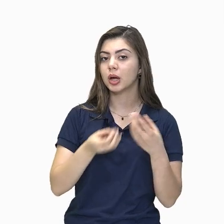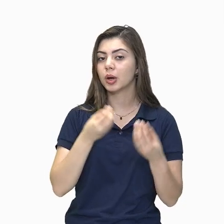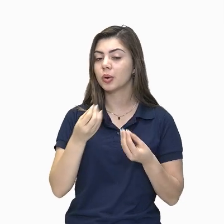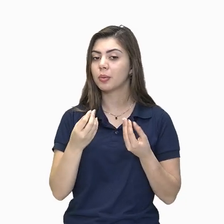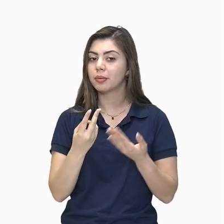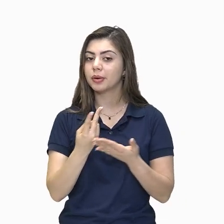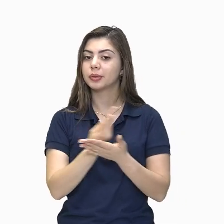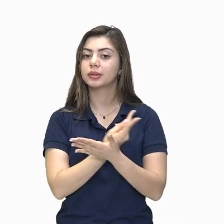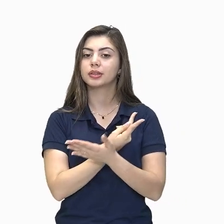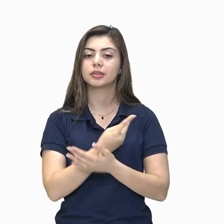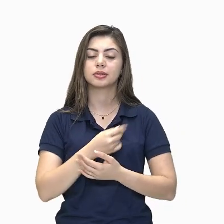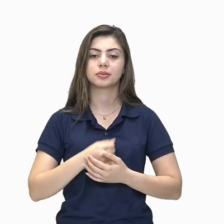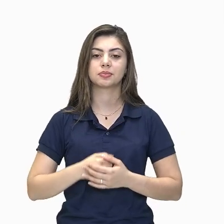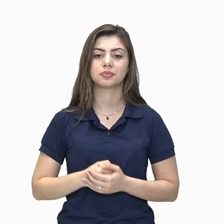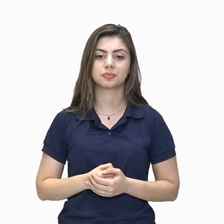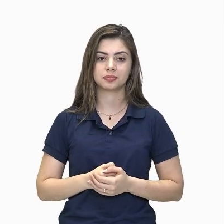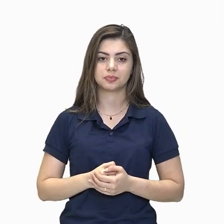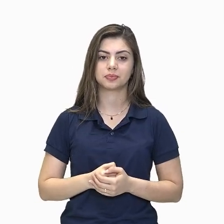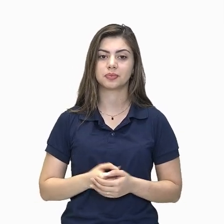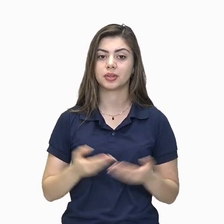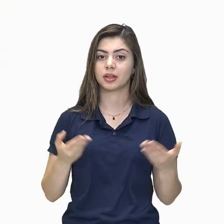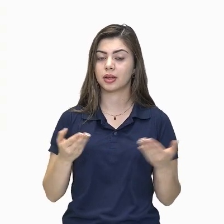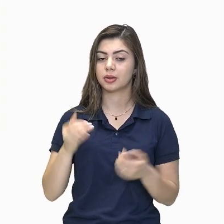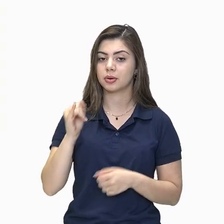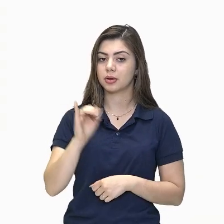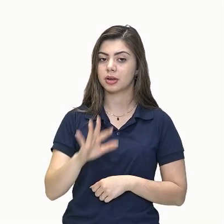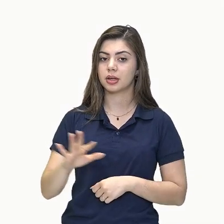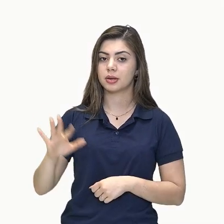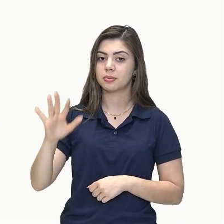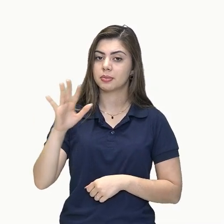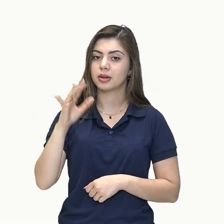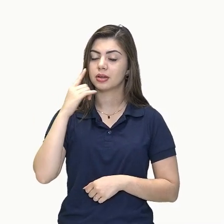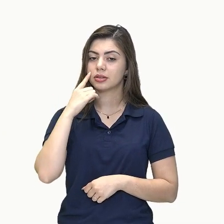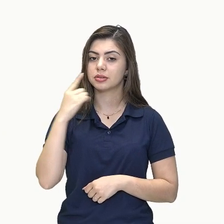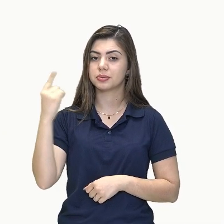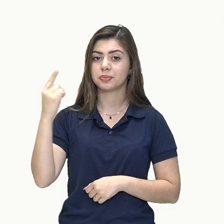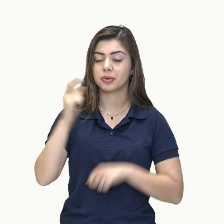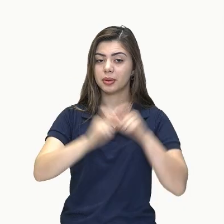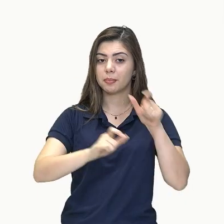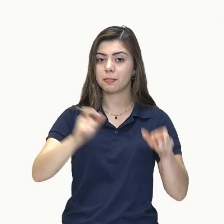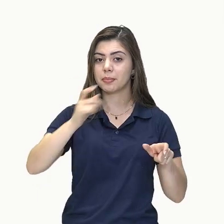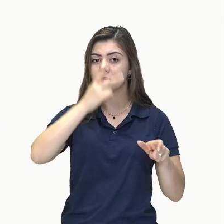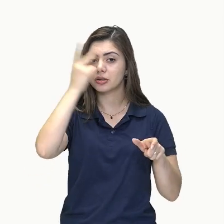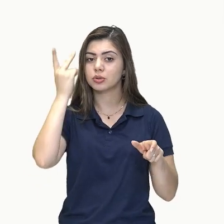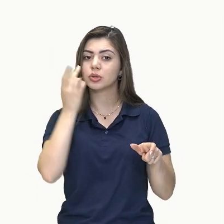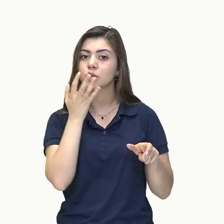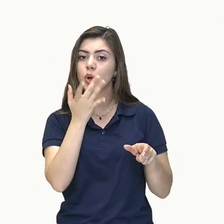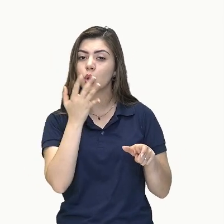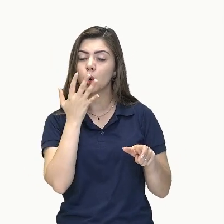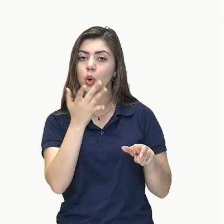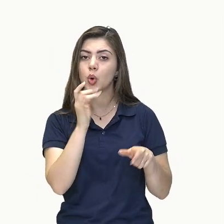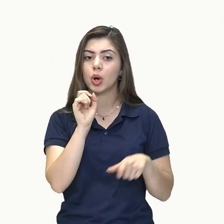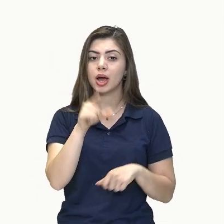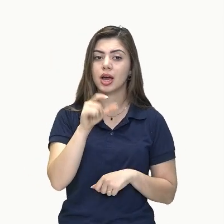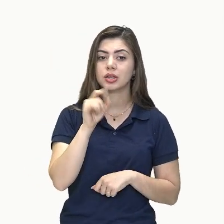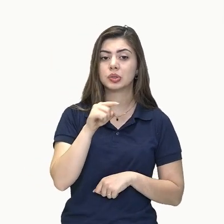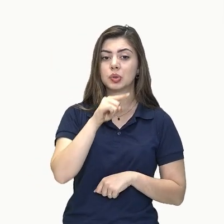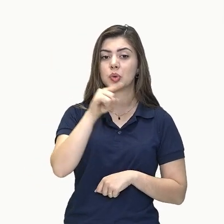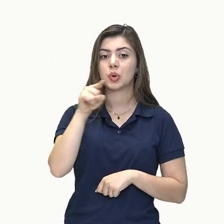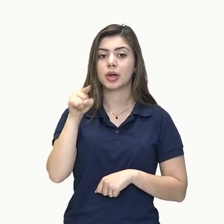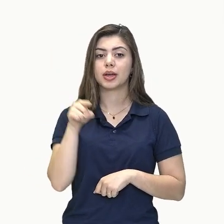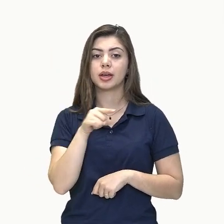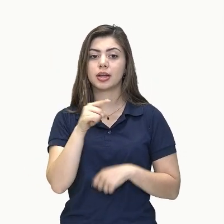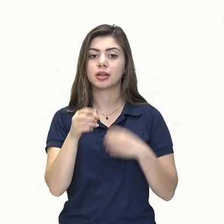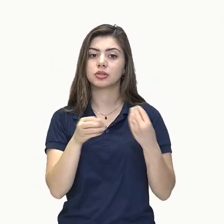de rebanho. Então, nós temos aí a imagem com figuras mostrando pessoas em azul que estão aí não imunizadas, mas se